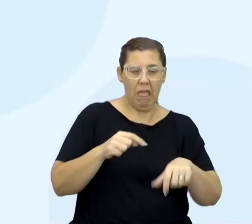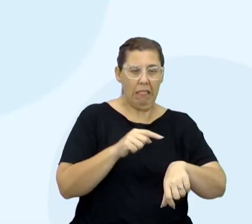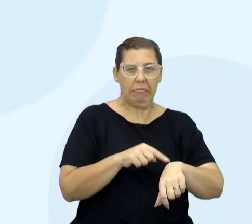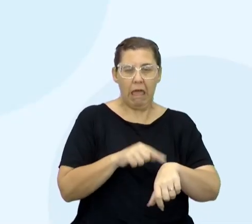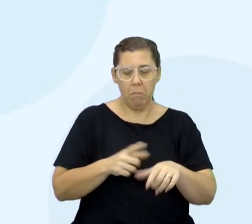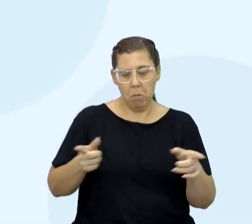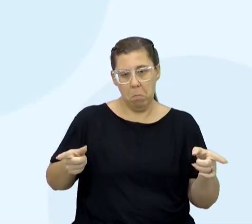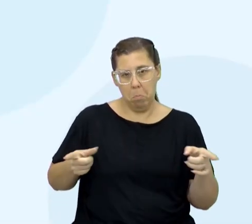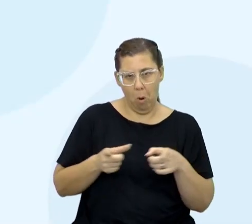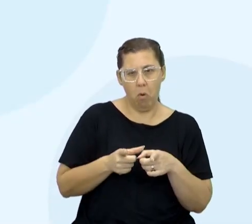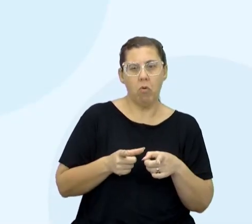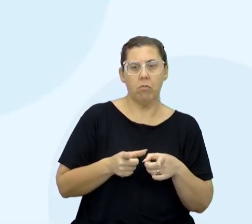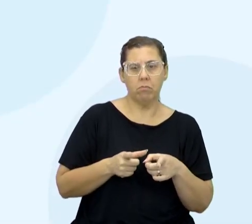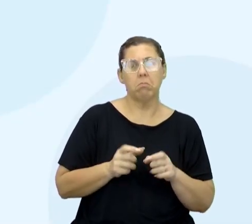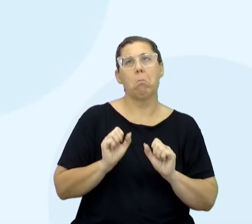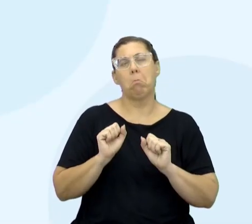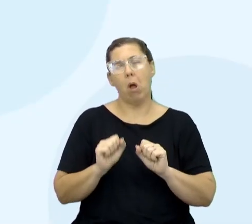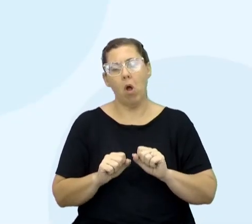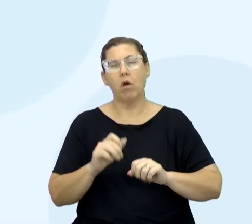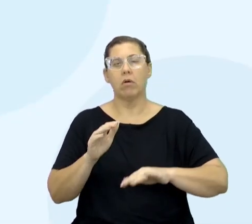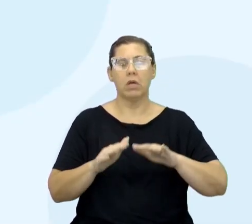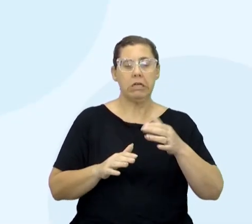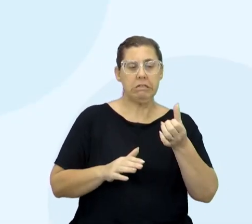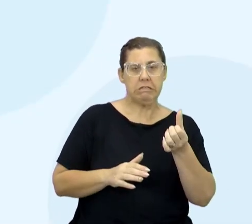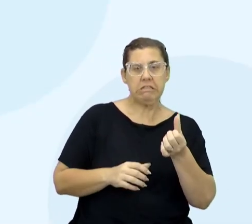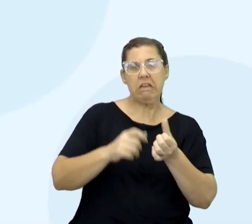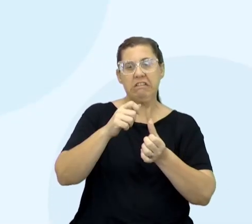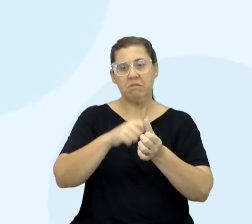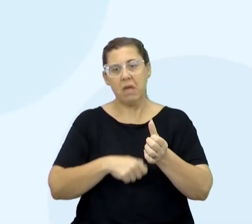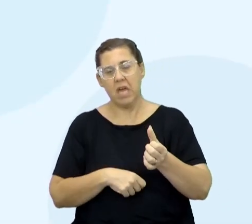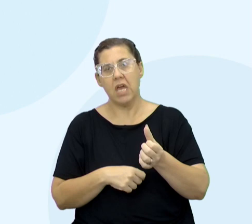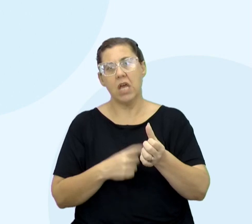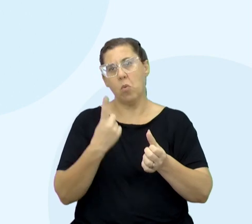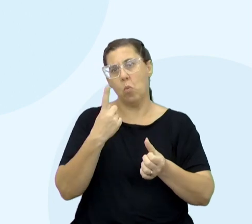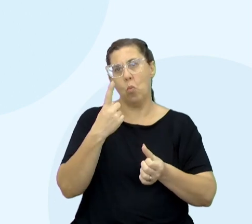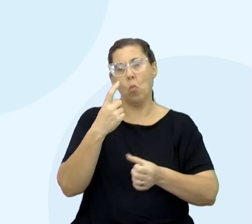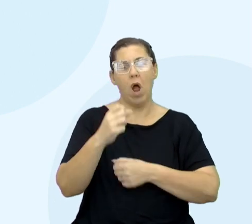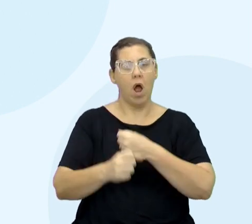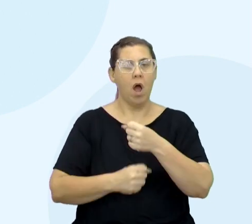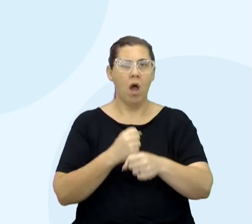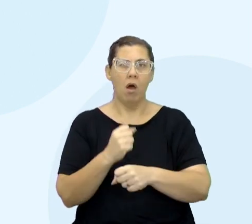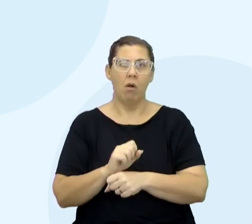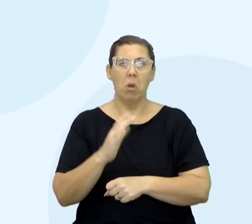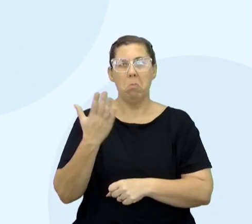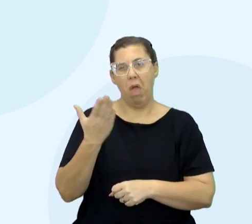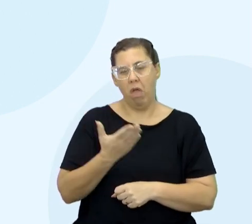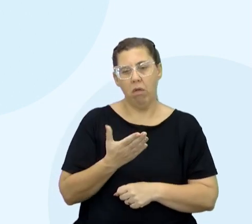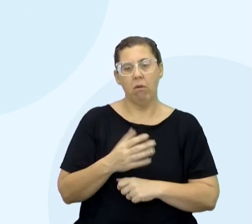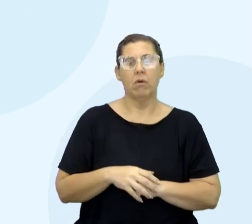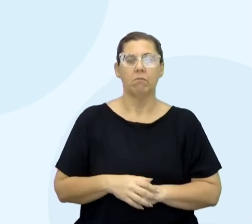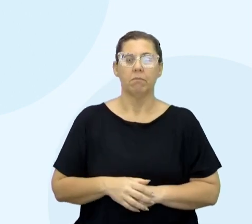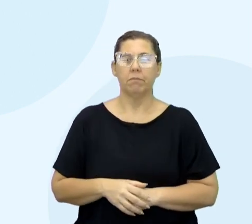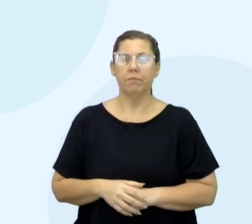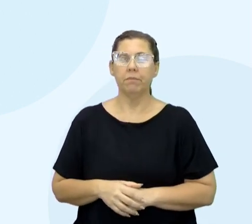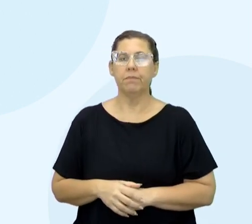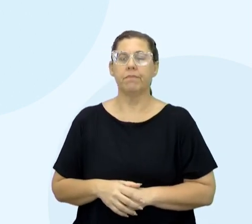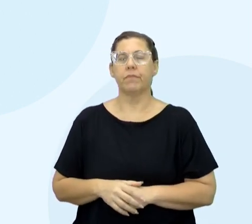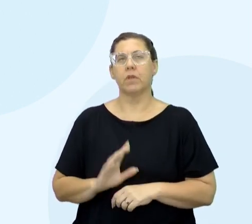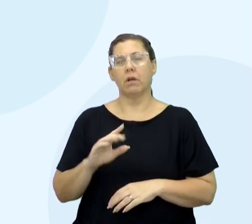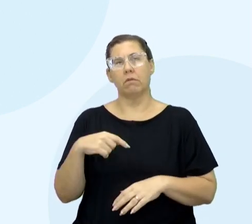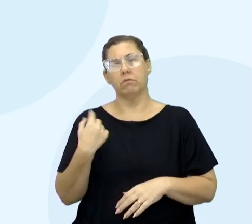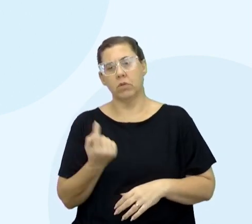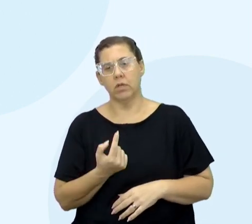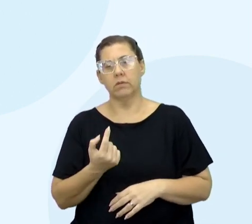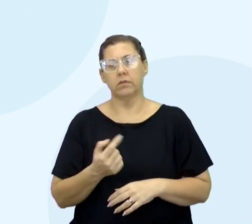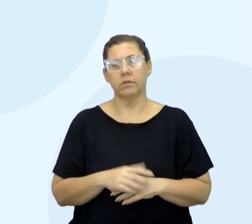Lembrando que esse curto prazo aí pode ser de 6 meses a 1 ano e meio. Esse curto prazo aí, a gente está